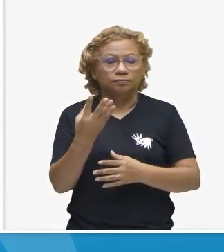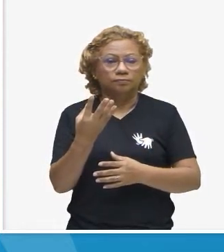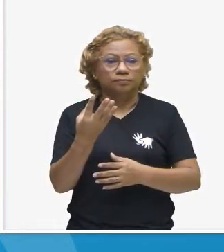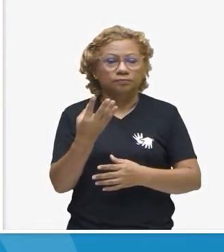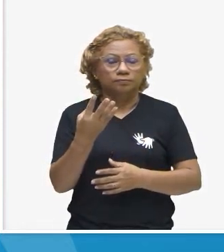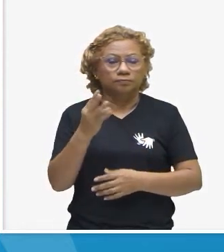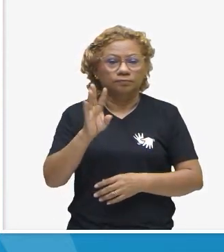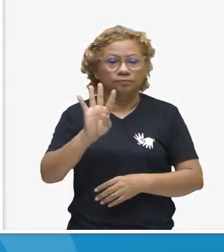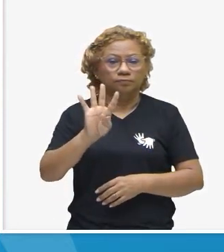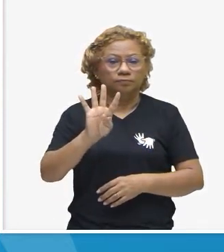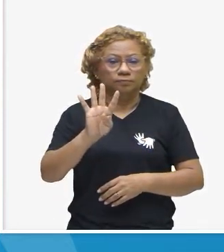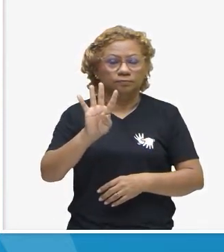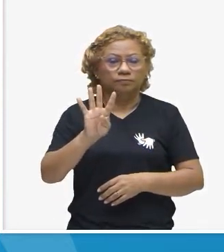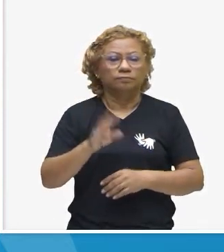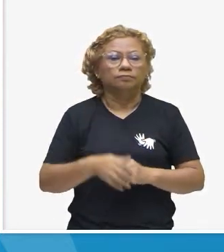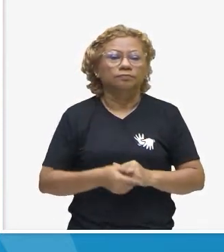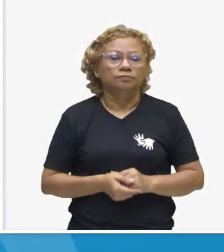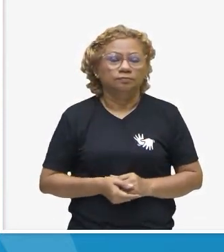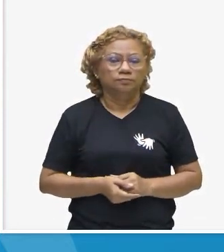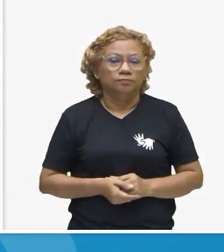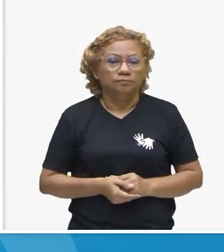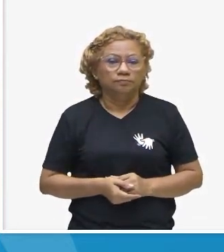os ângulos que eu vou mostrar para vocês.